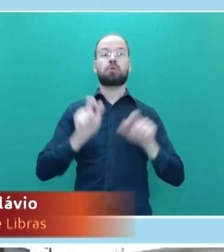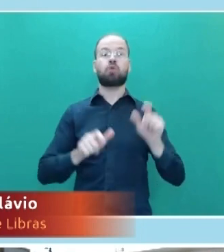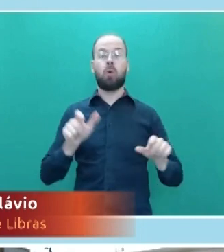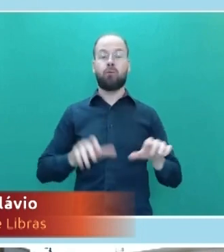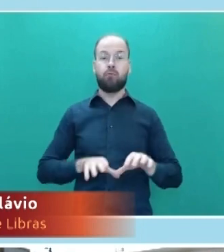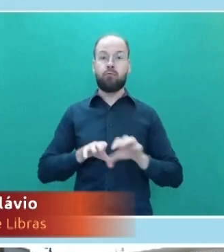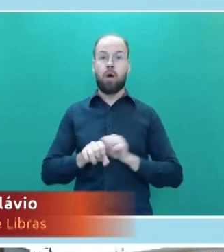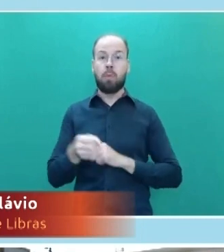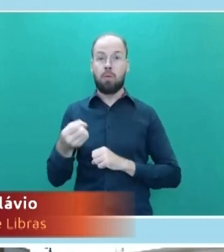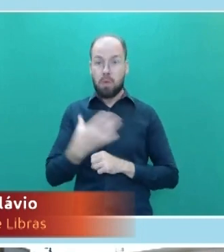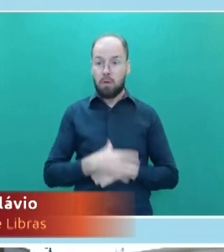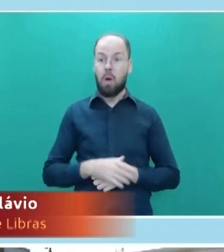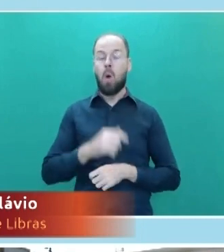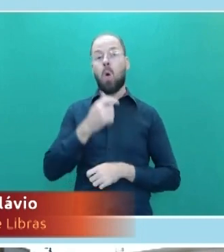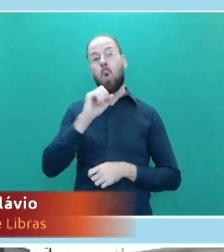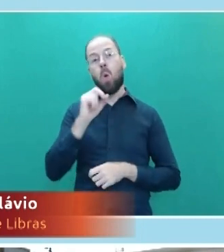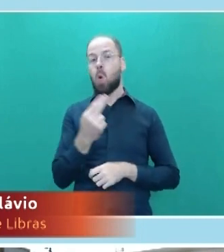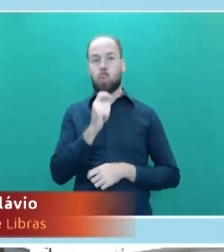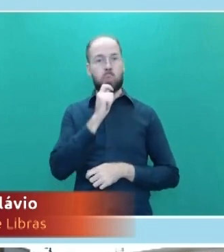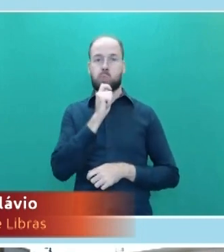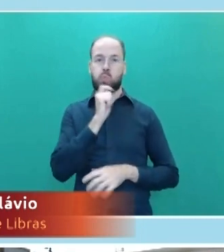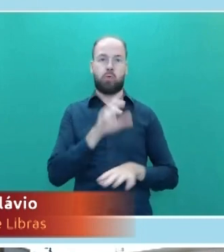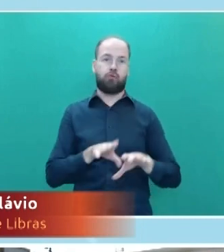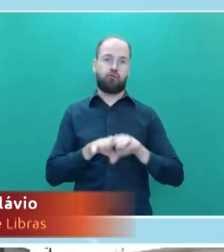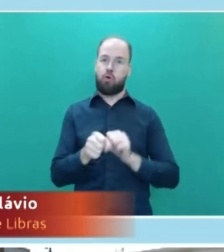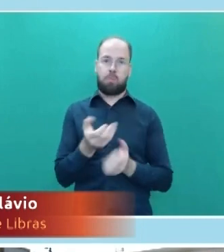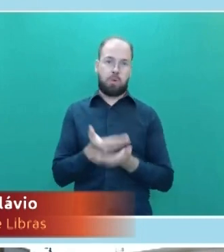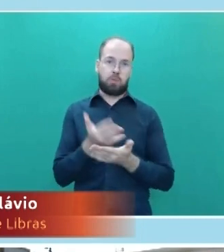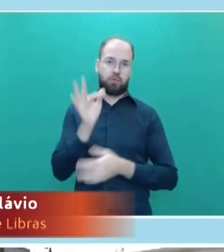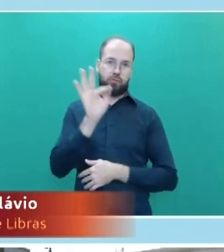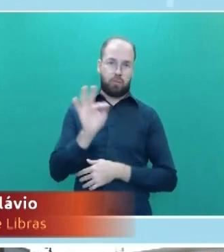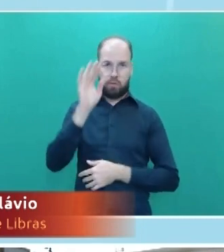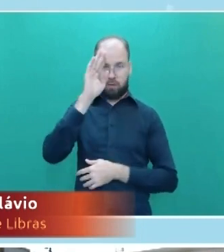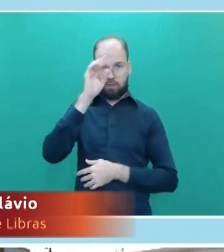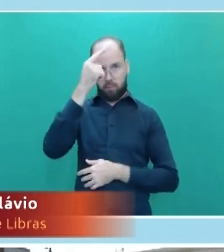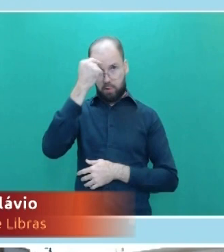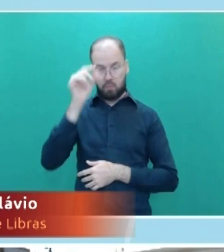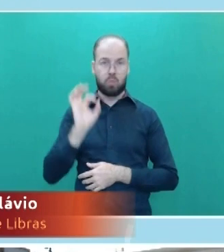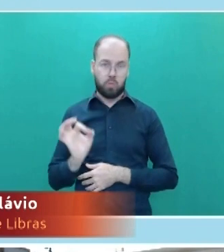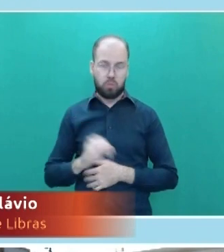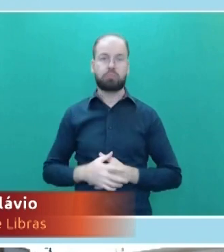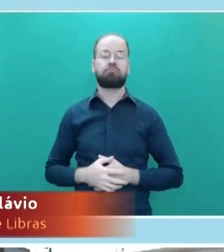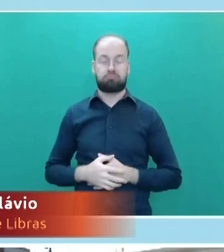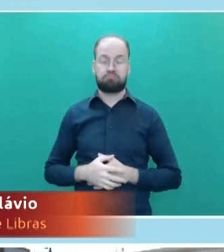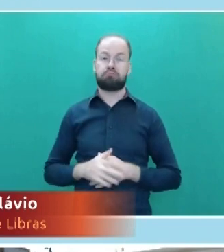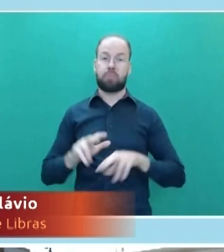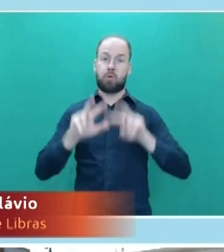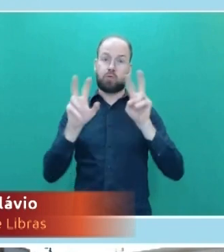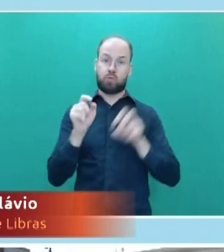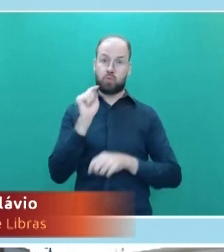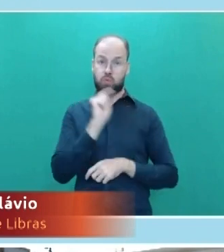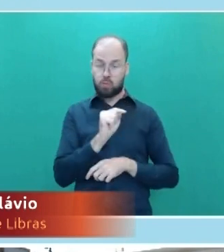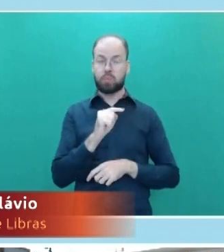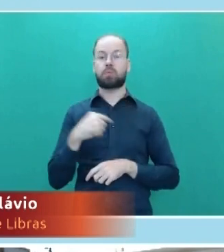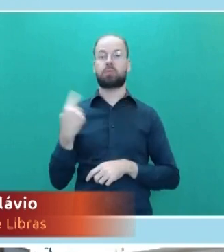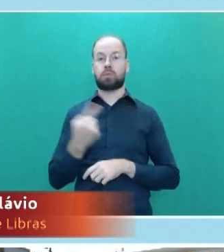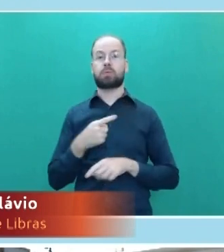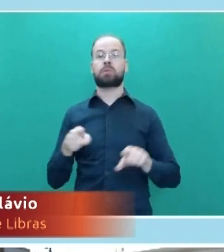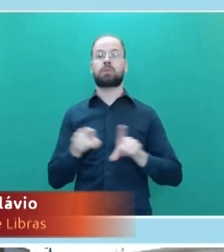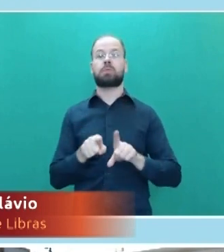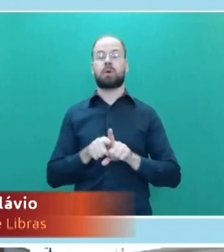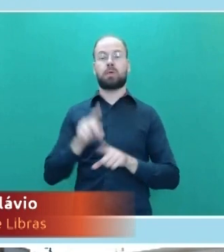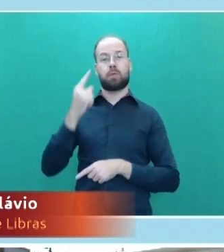formar ou que nem se formaram. E sobre isso, a gente também tem a noção de que o ministro